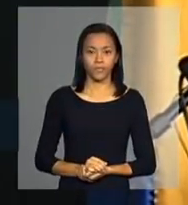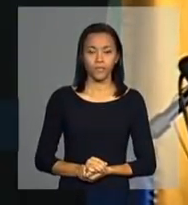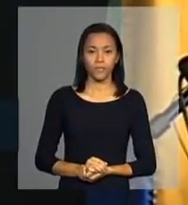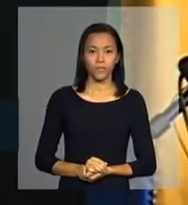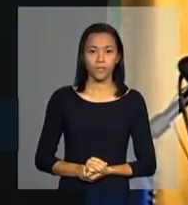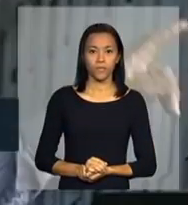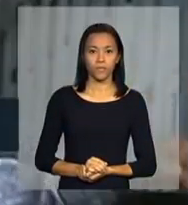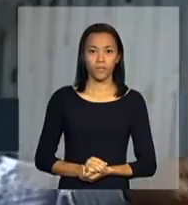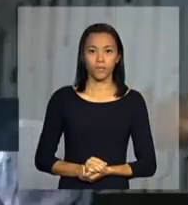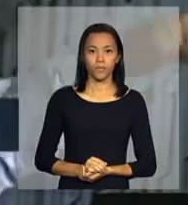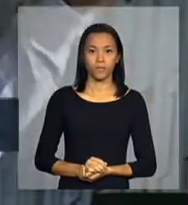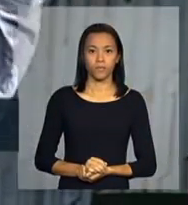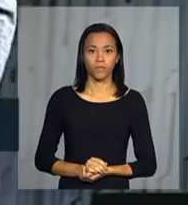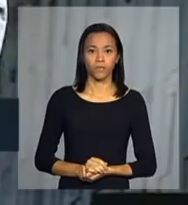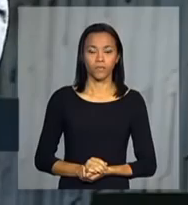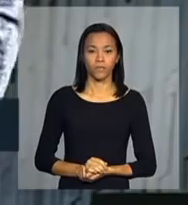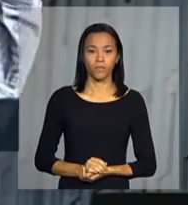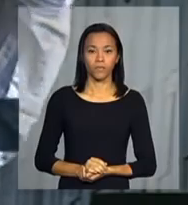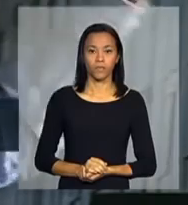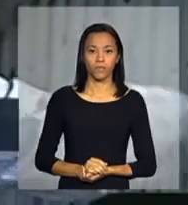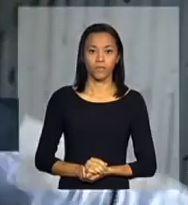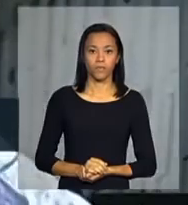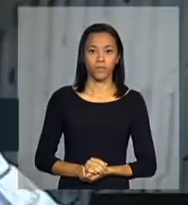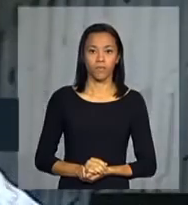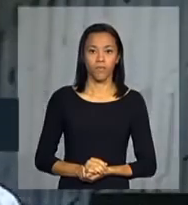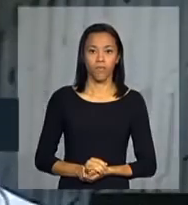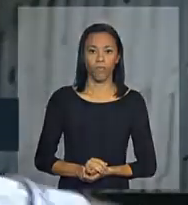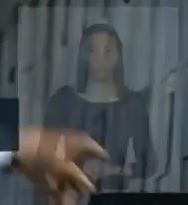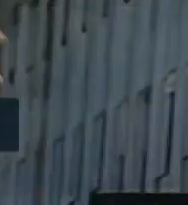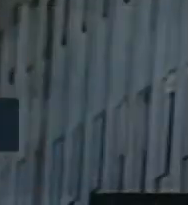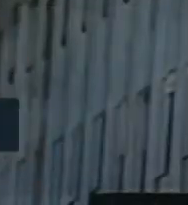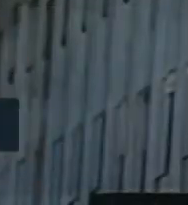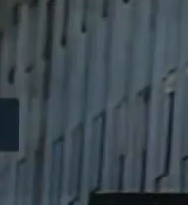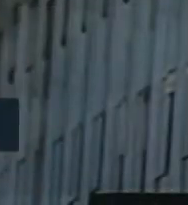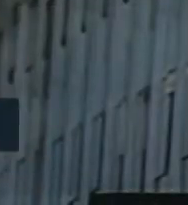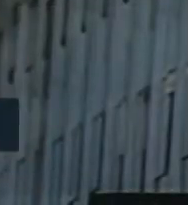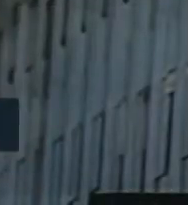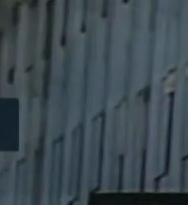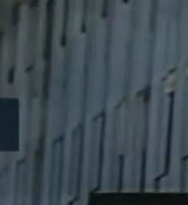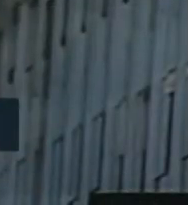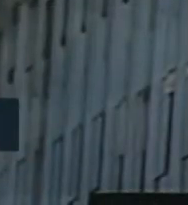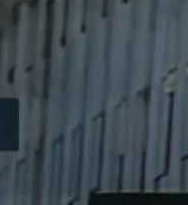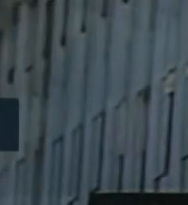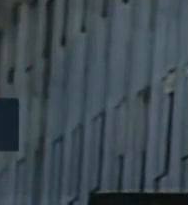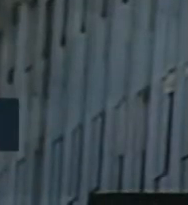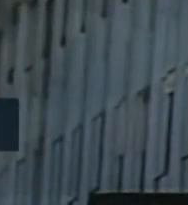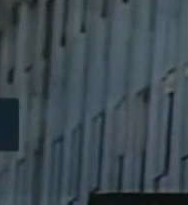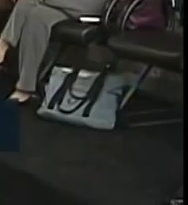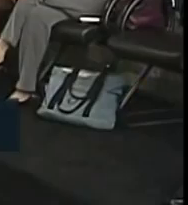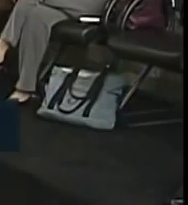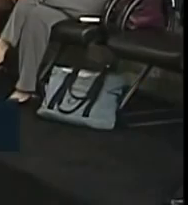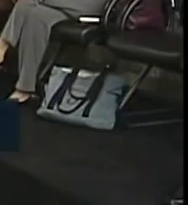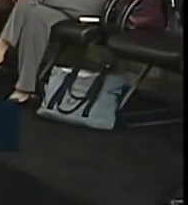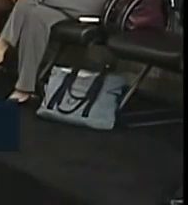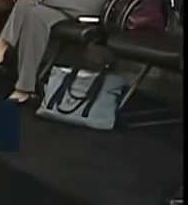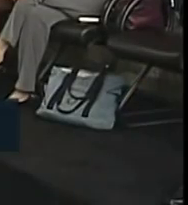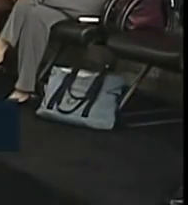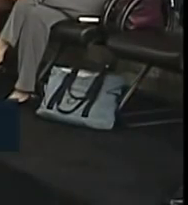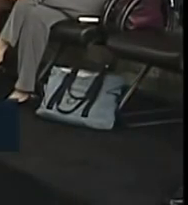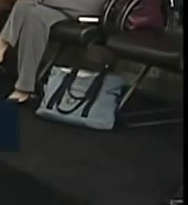Taneang Merari, ministro me, presidente Funai me, ministro Saúde me ali também.